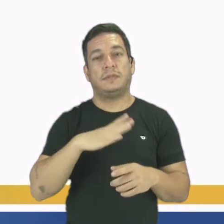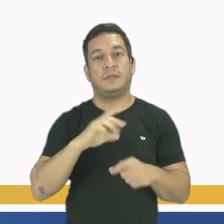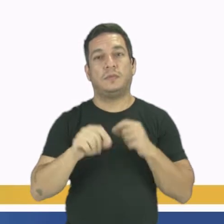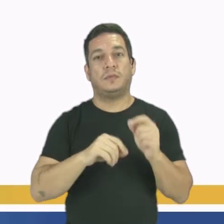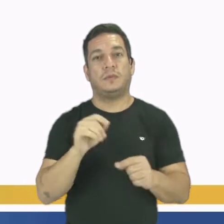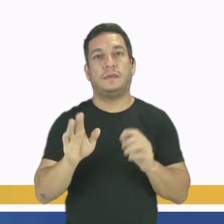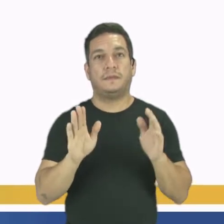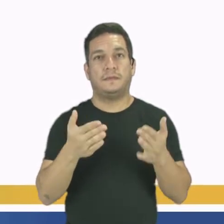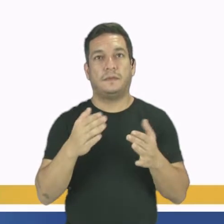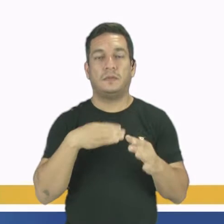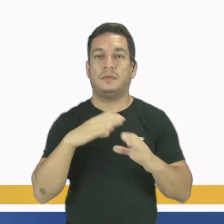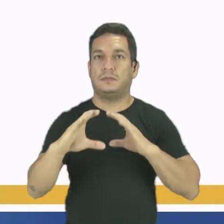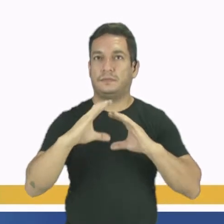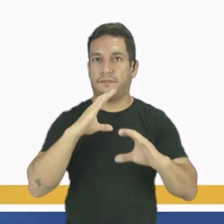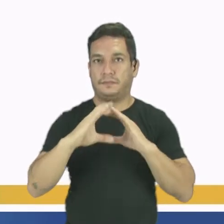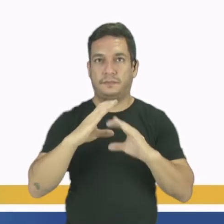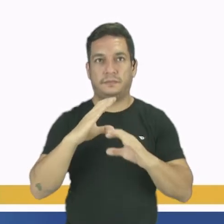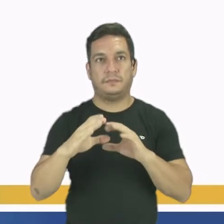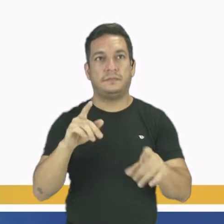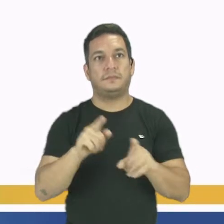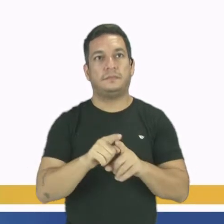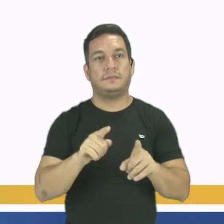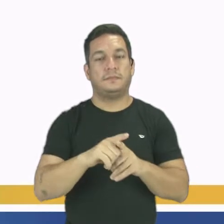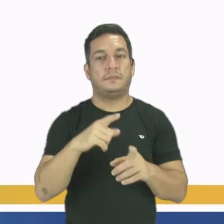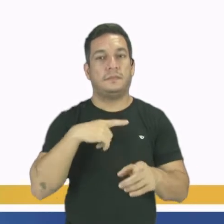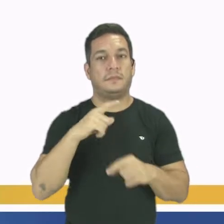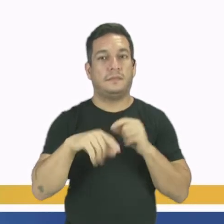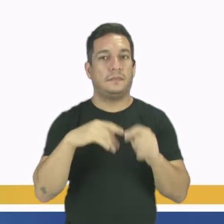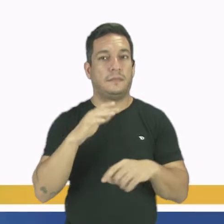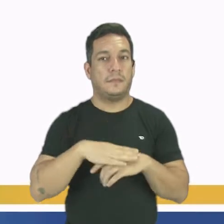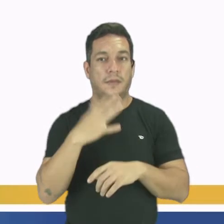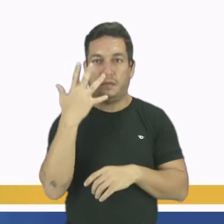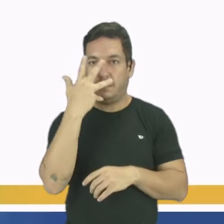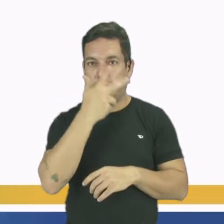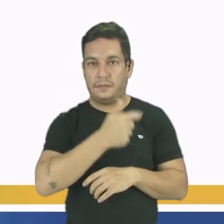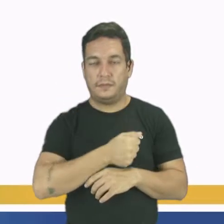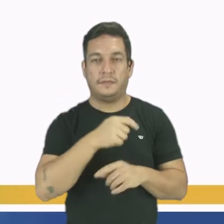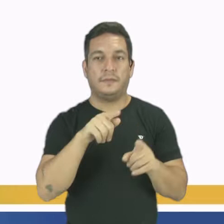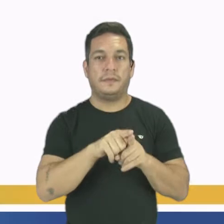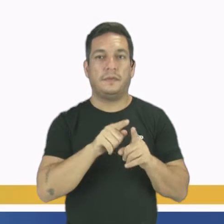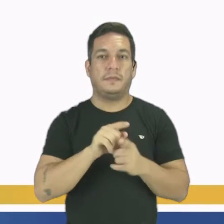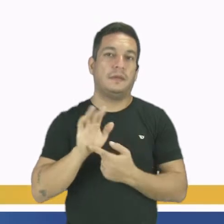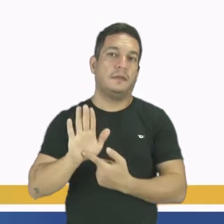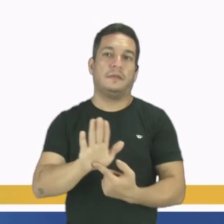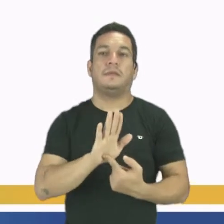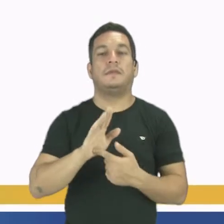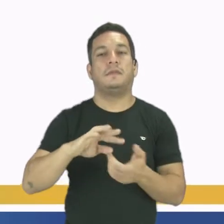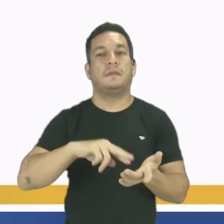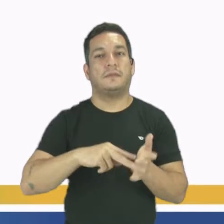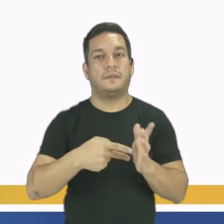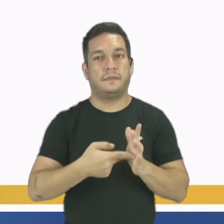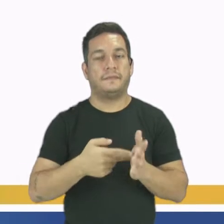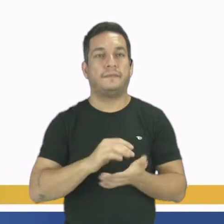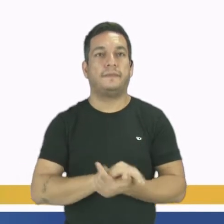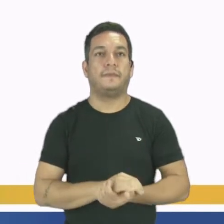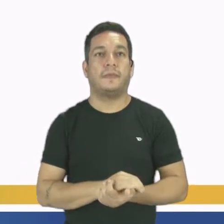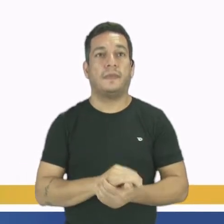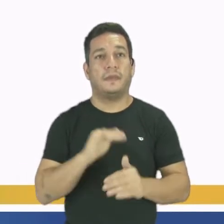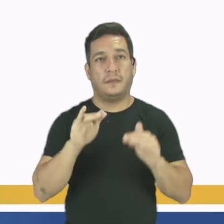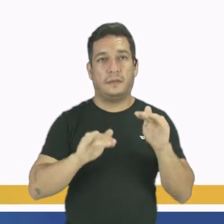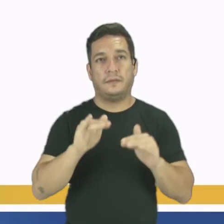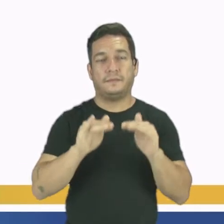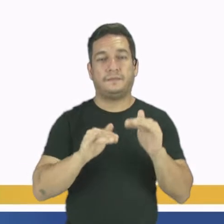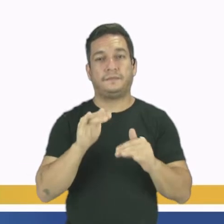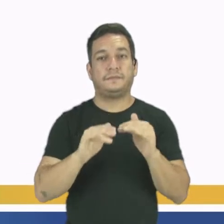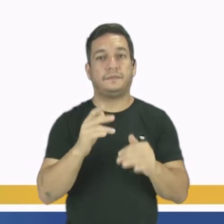ênfase à comunicação e torná-la mais bonita e também trazer novos sentidos a ela. Dependendo